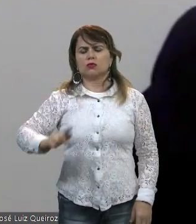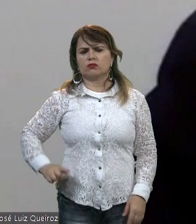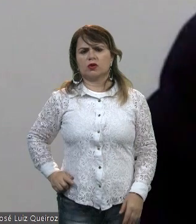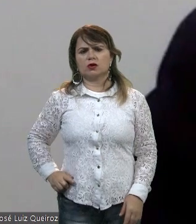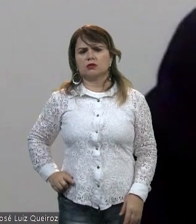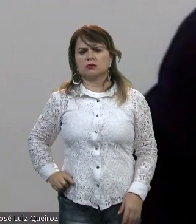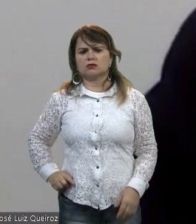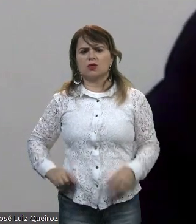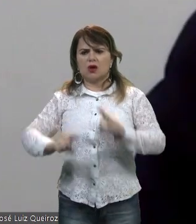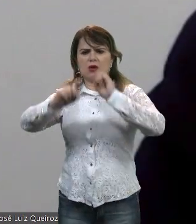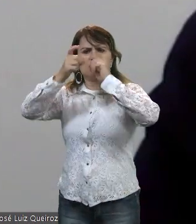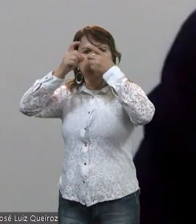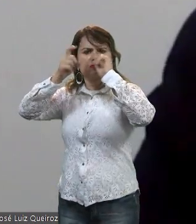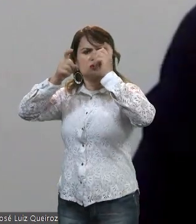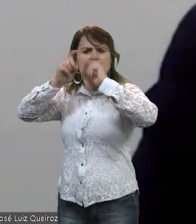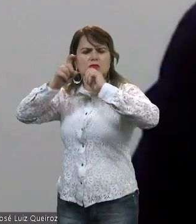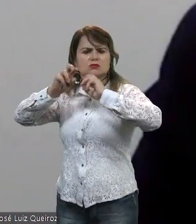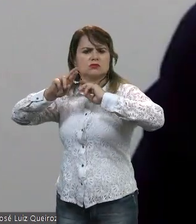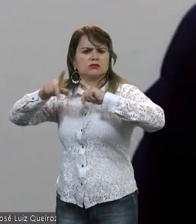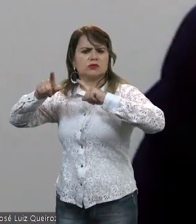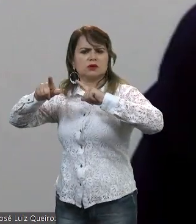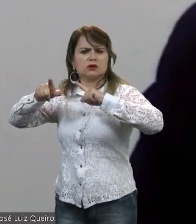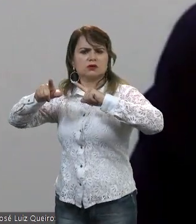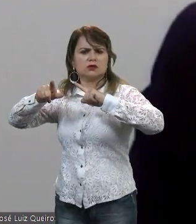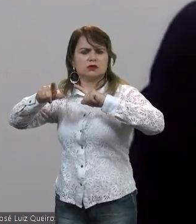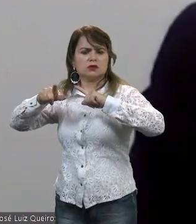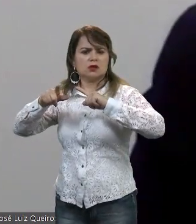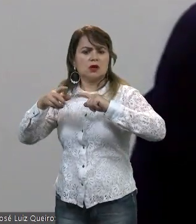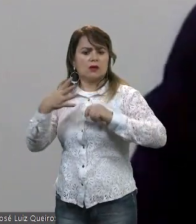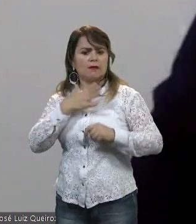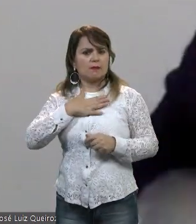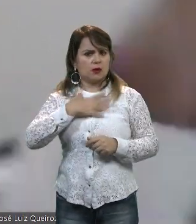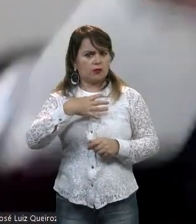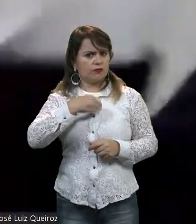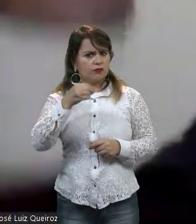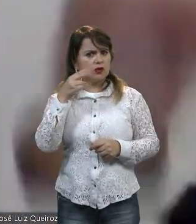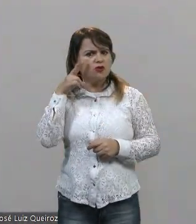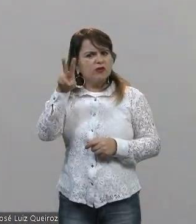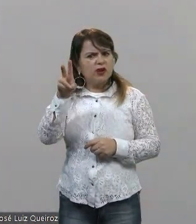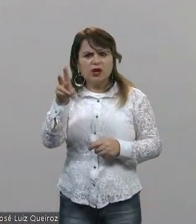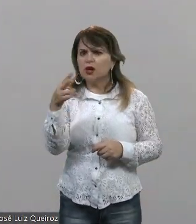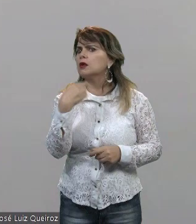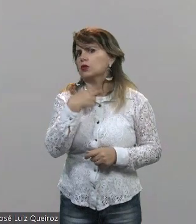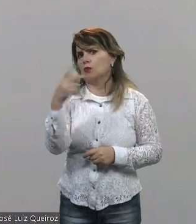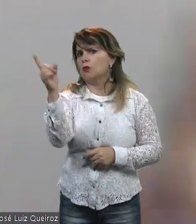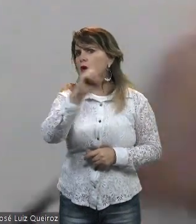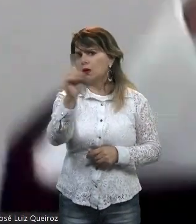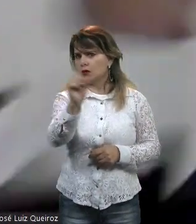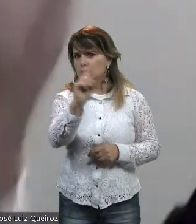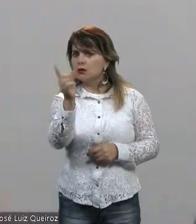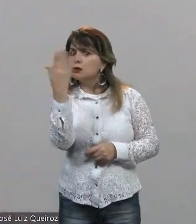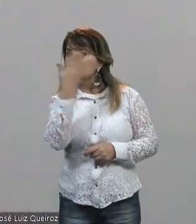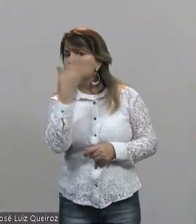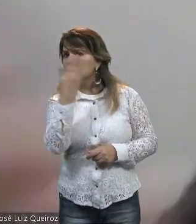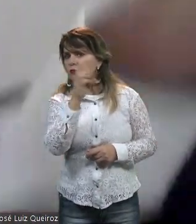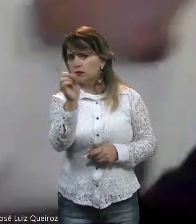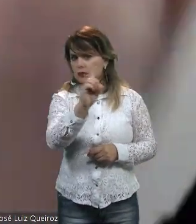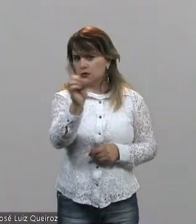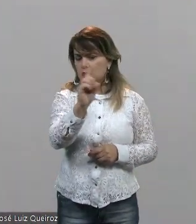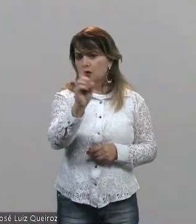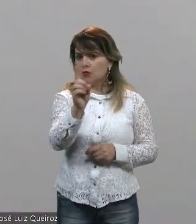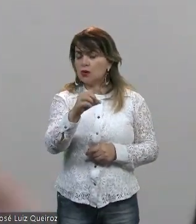pequeno em casa. Não deixaria assistir aquilo, com todo respeito. Nós nunca na Câmara faríamos uma reunião,